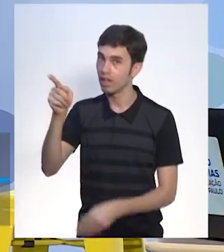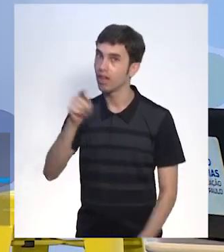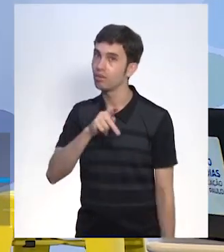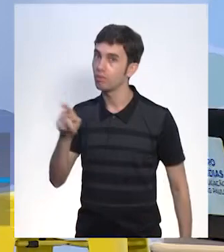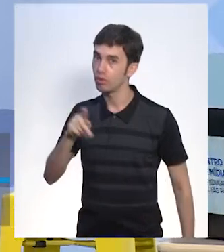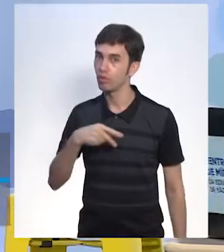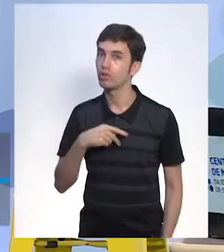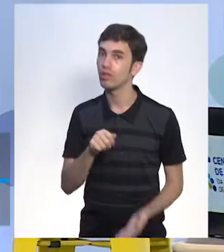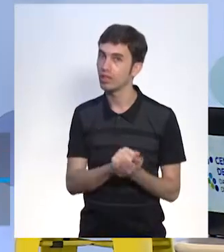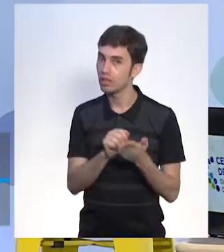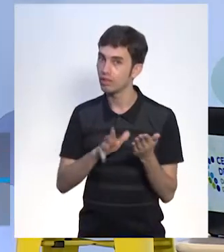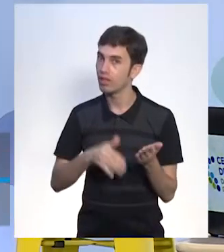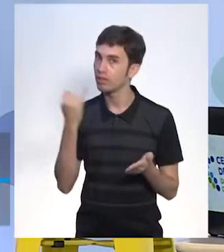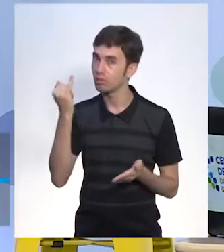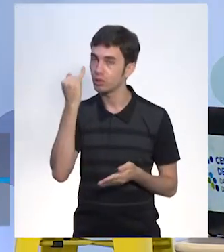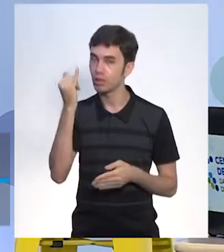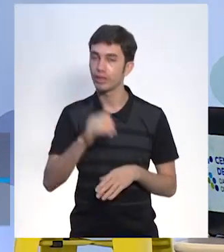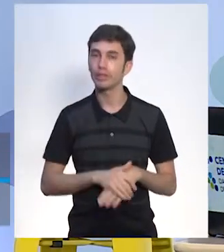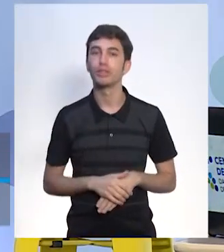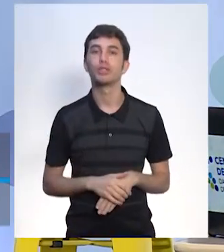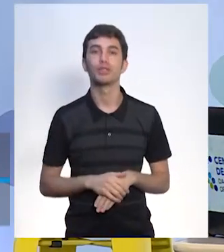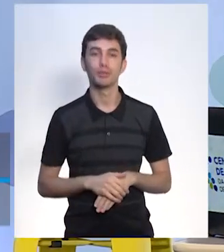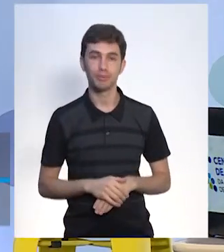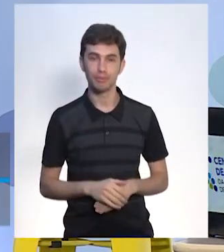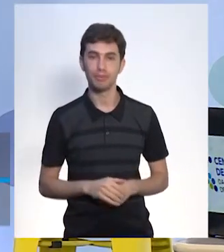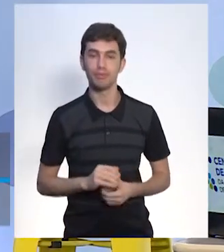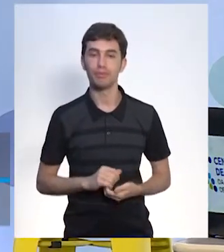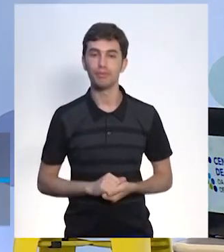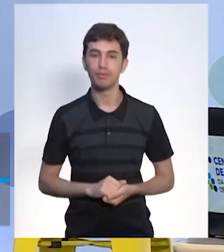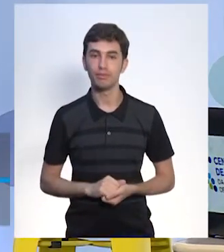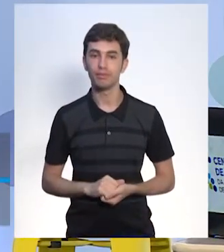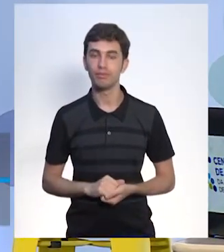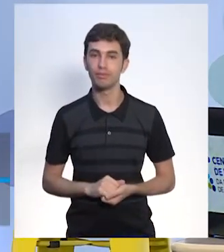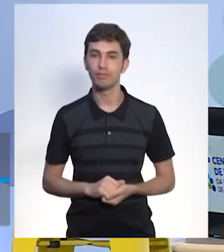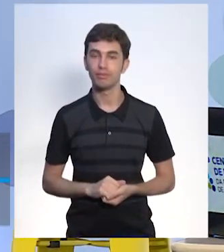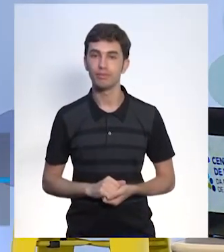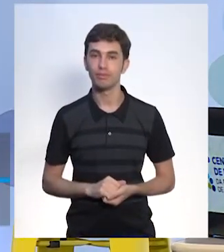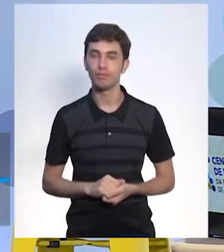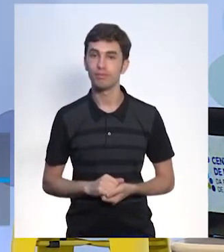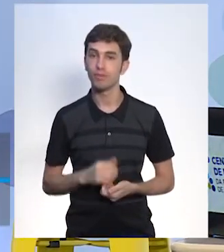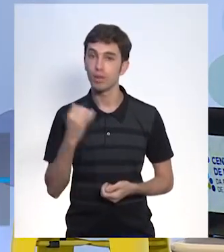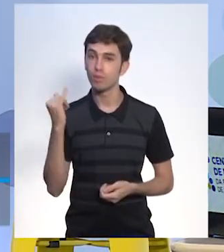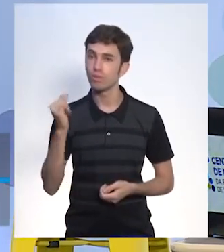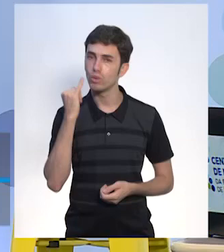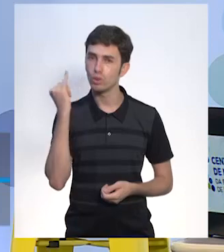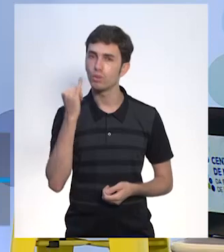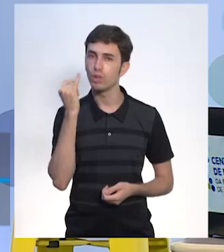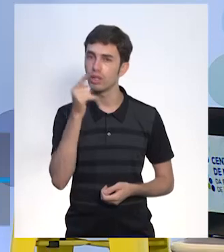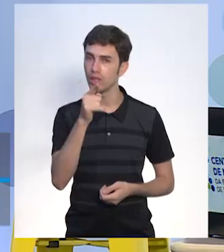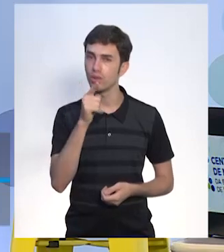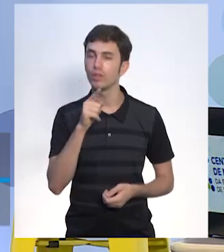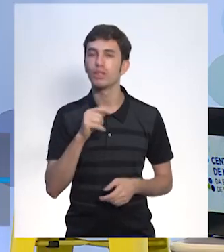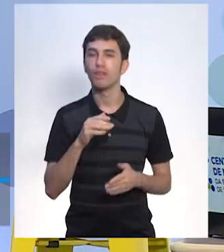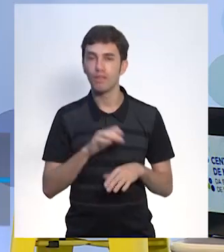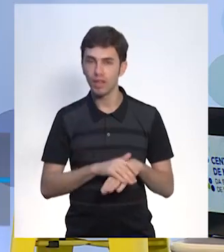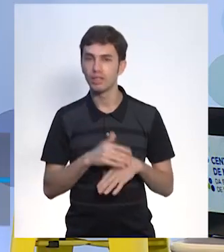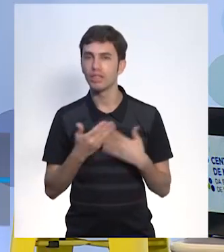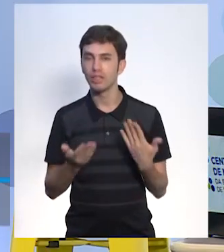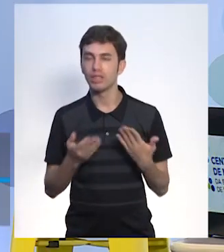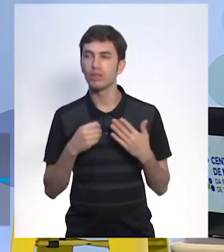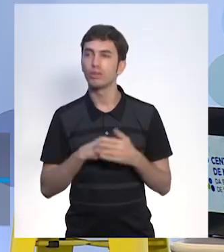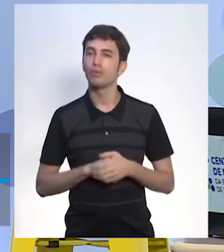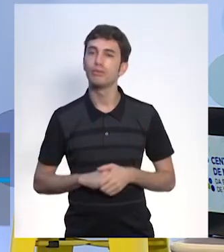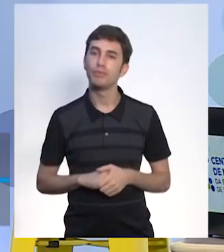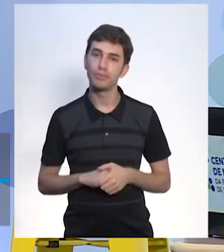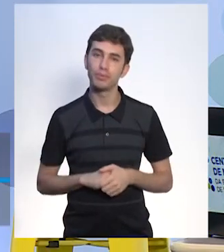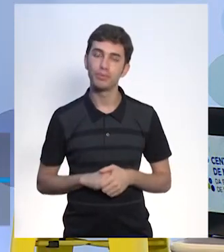no 9º, em relação a essa questão de se entregar as atividades. É extremamente importante que você entregue as atividades para os seus professores,